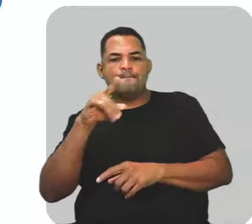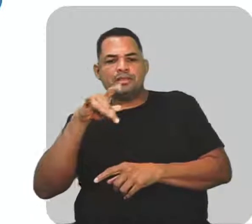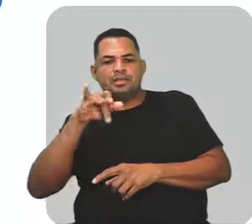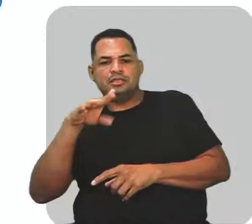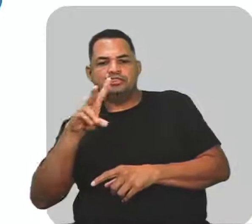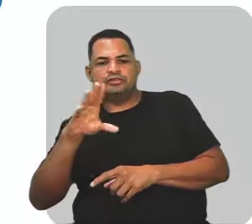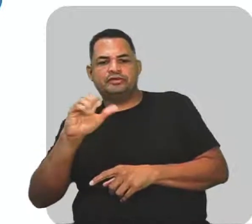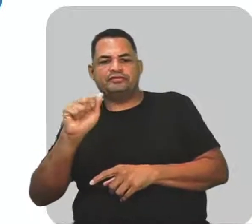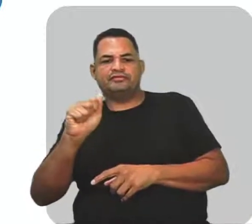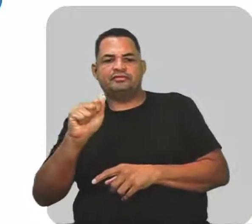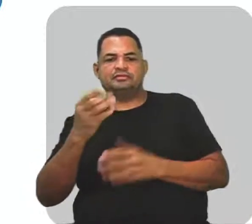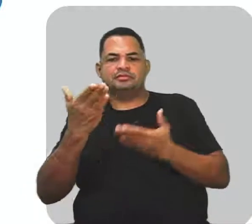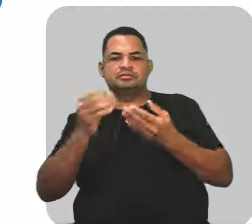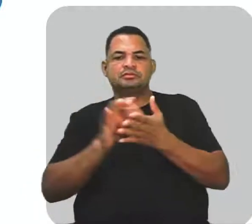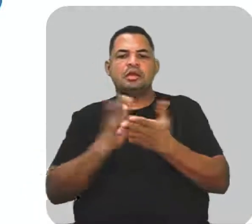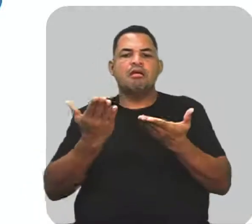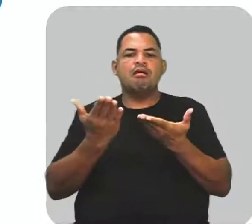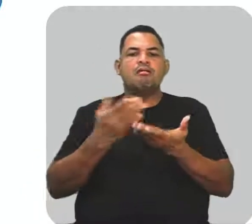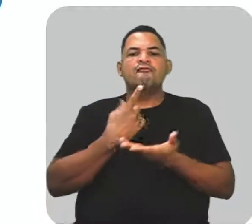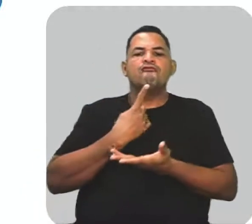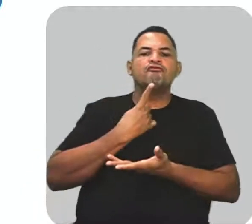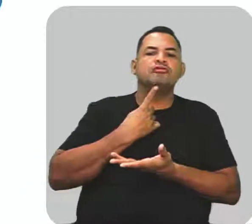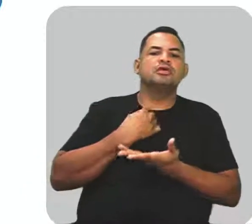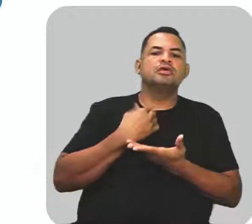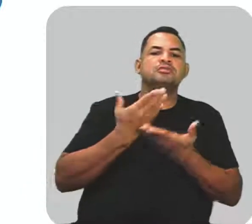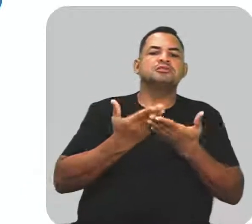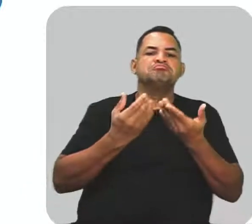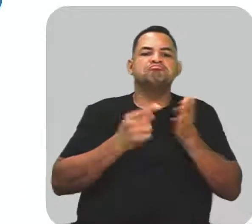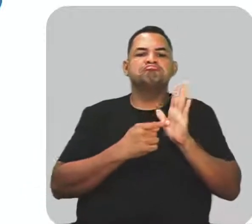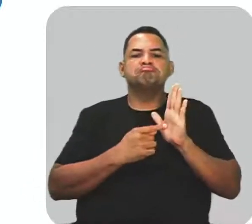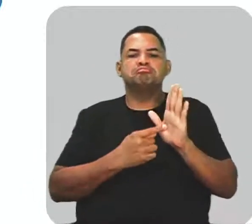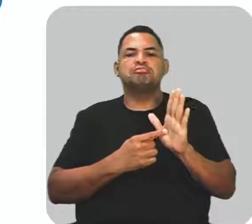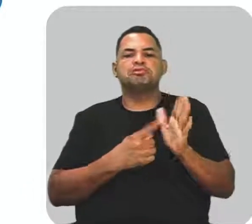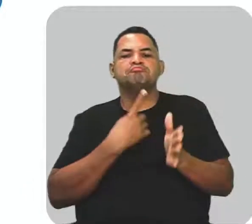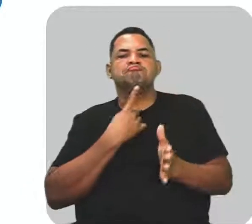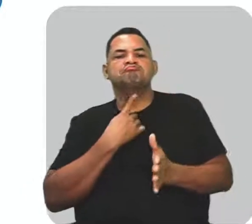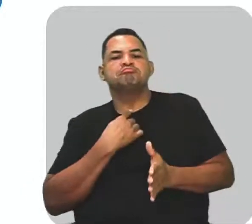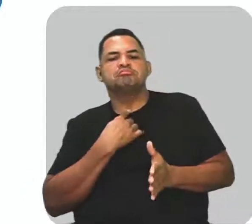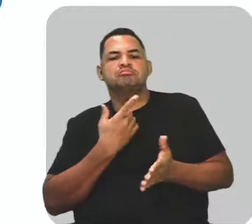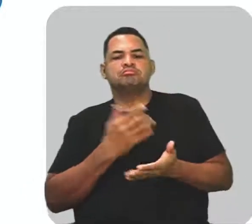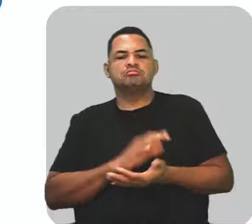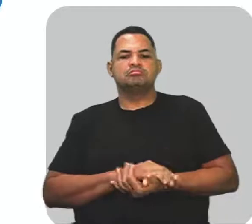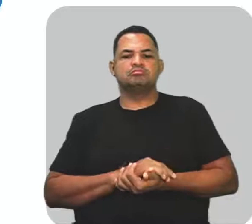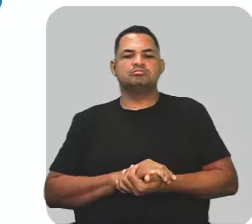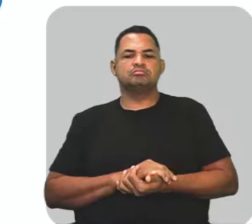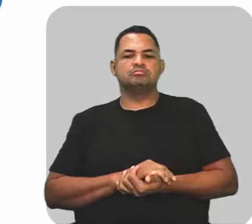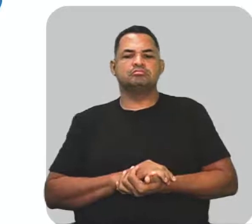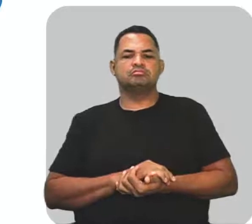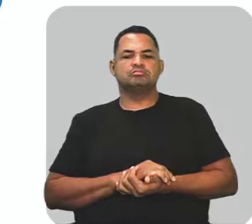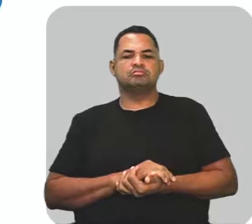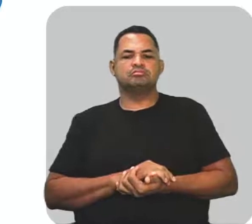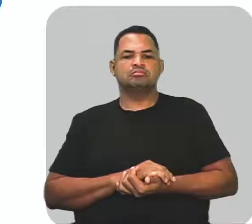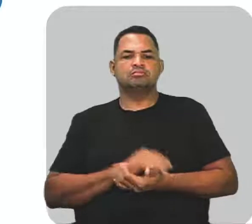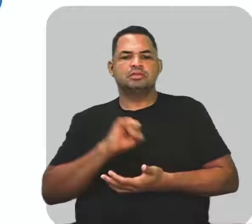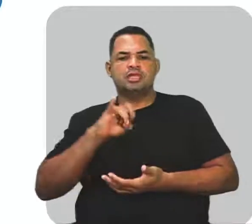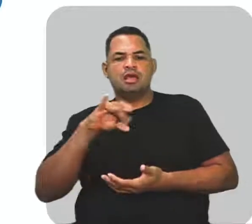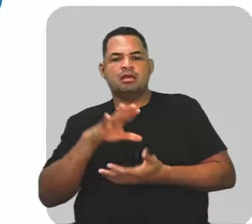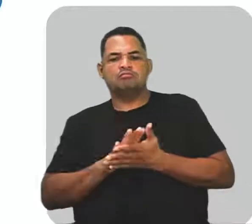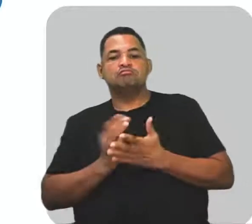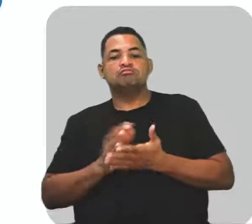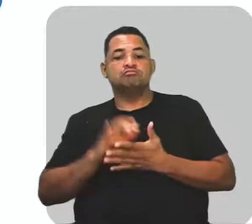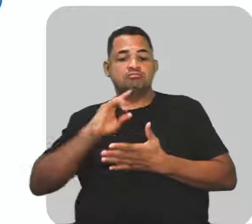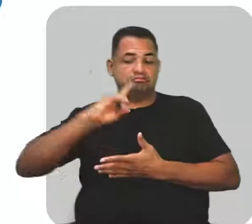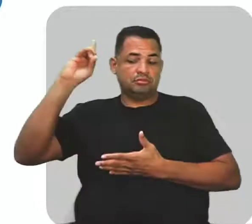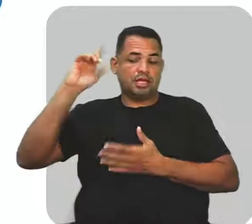isso mesmo. Elas exprimem desejo. Por exemplo, Samuel, Deus te